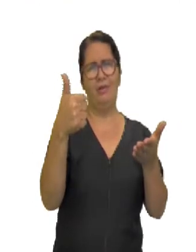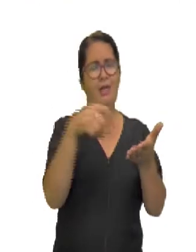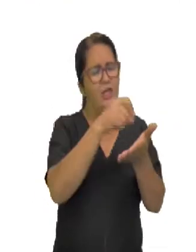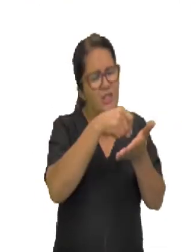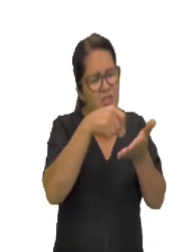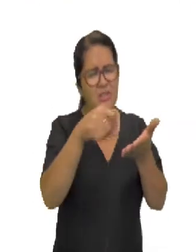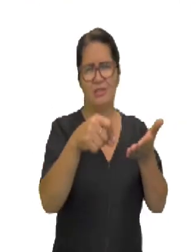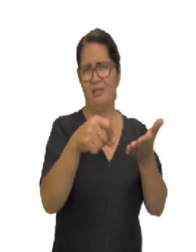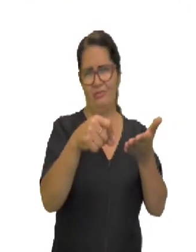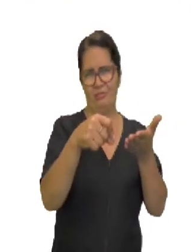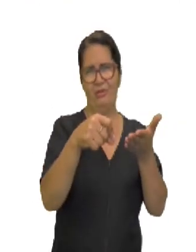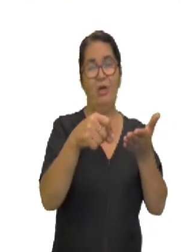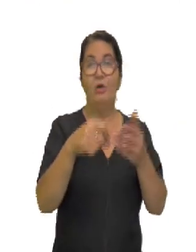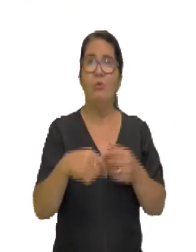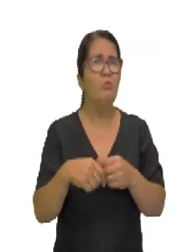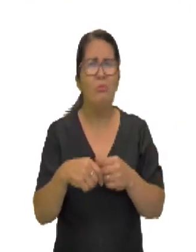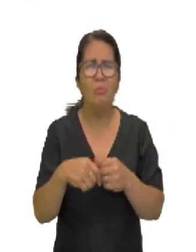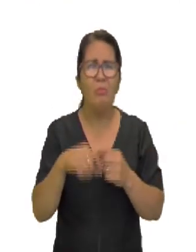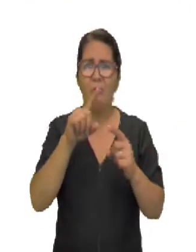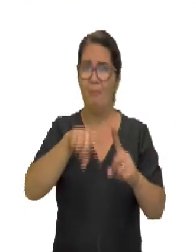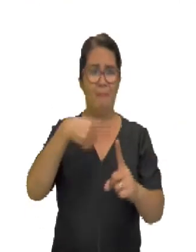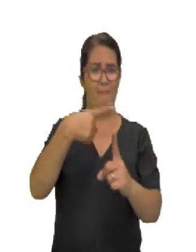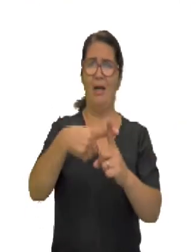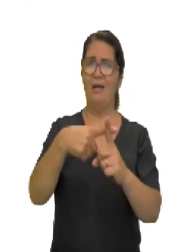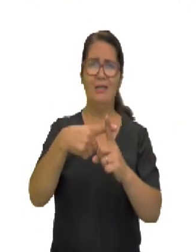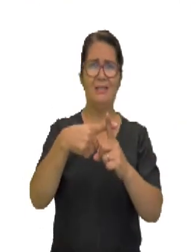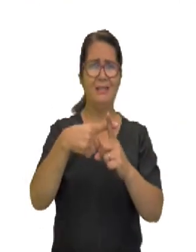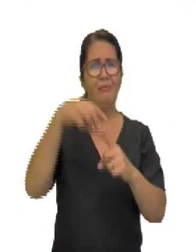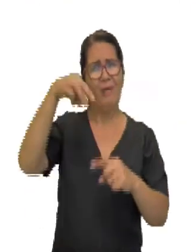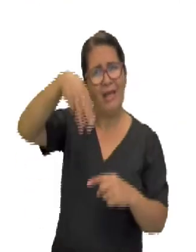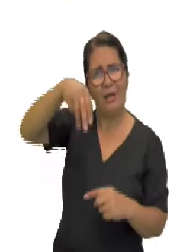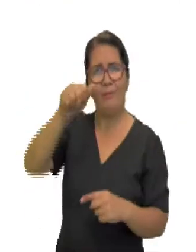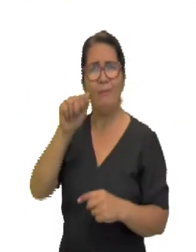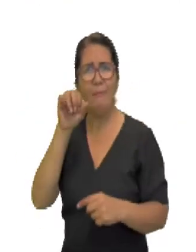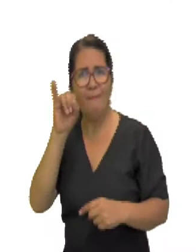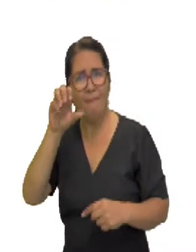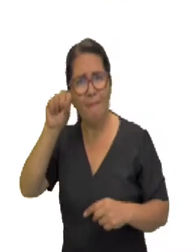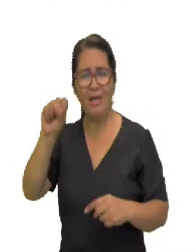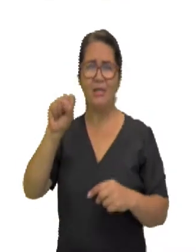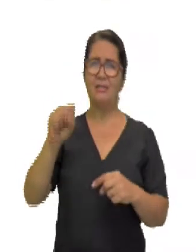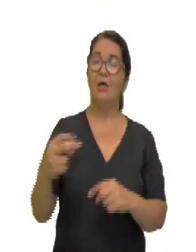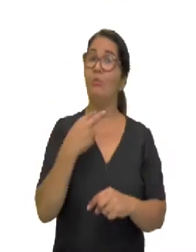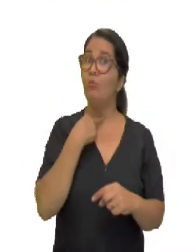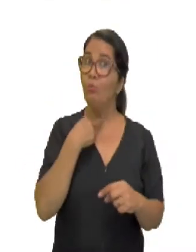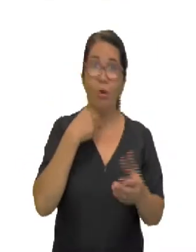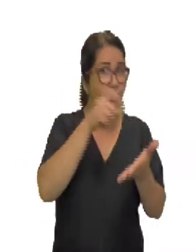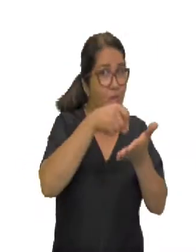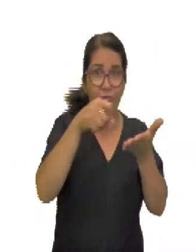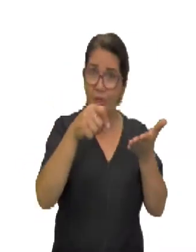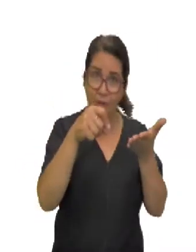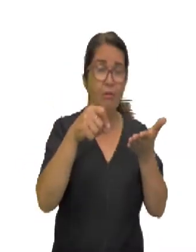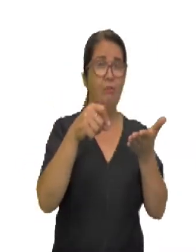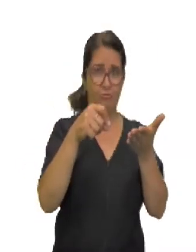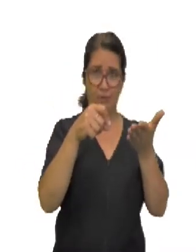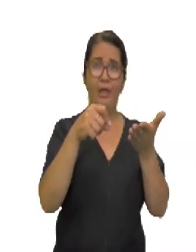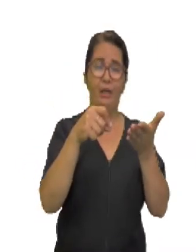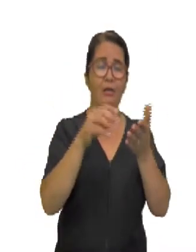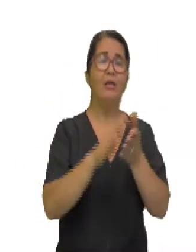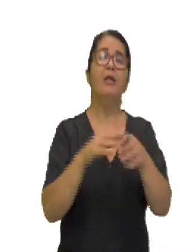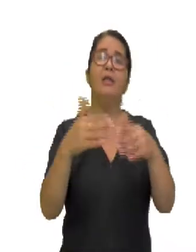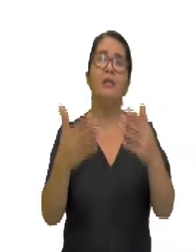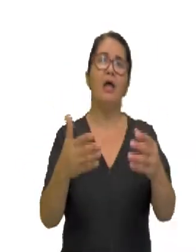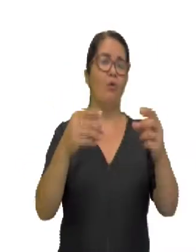partícula mais. Não há essa forma. O mesmo vai acontecer com o mal, que fica pior.